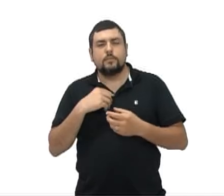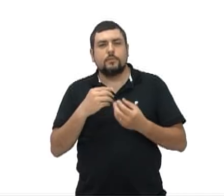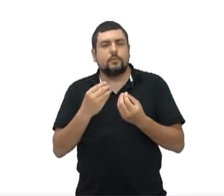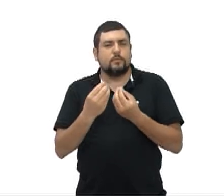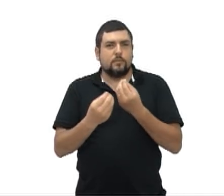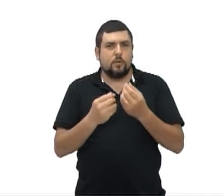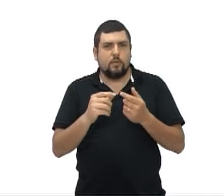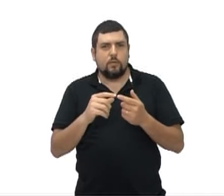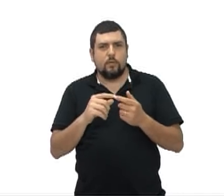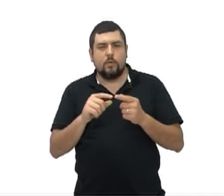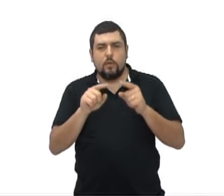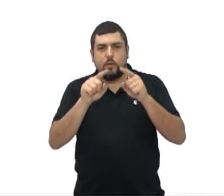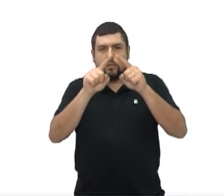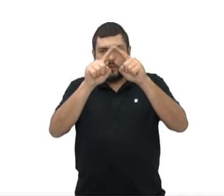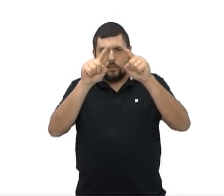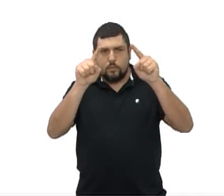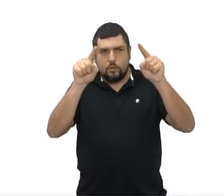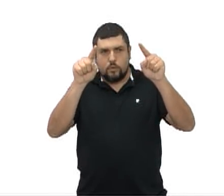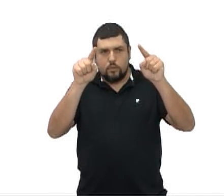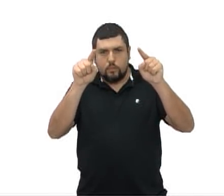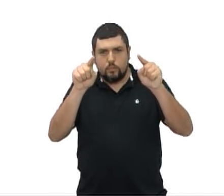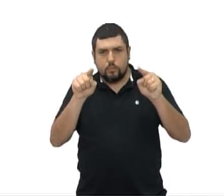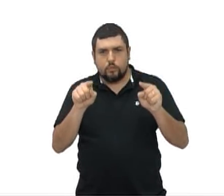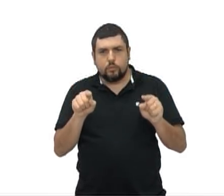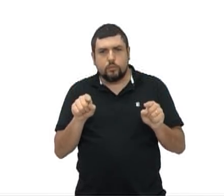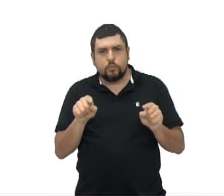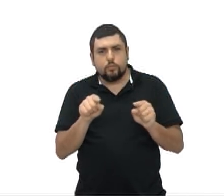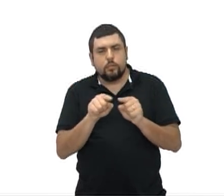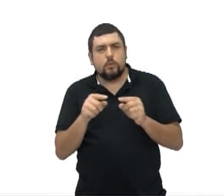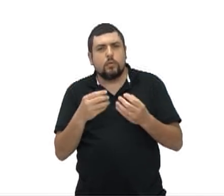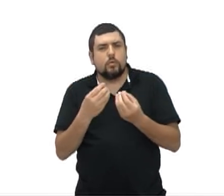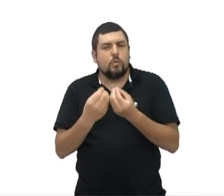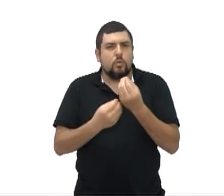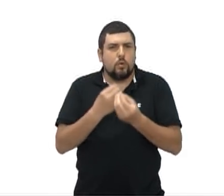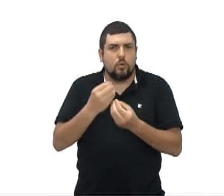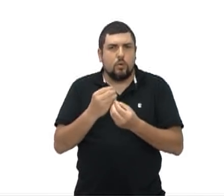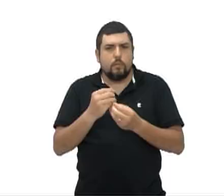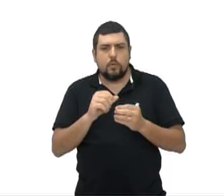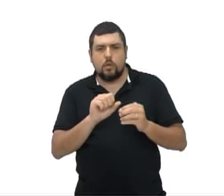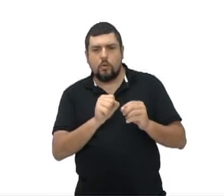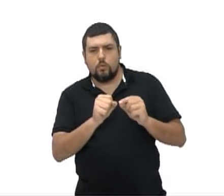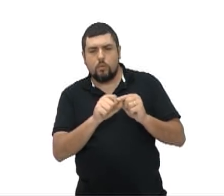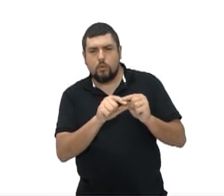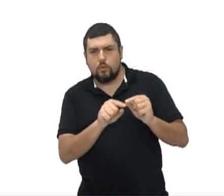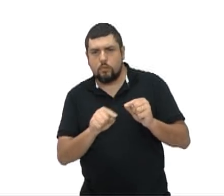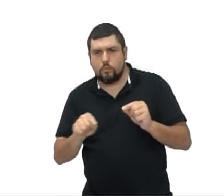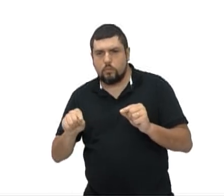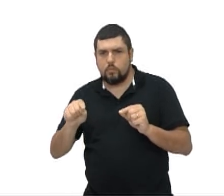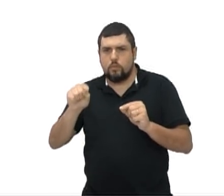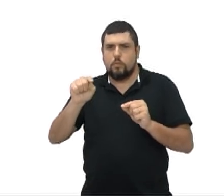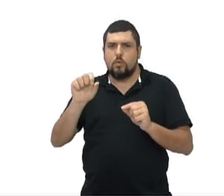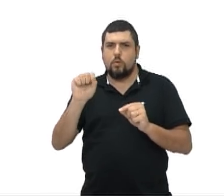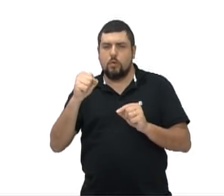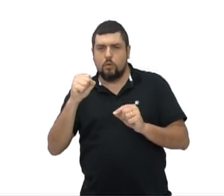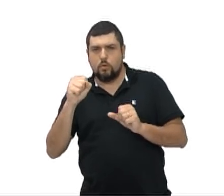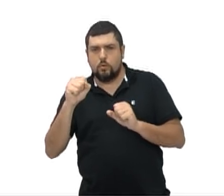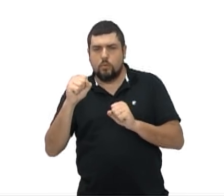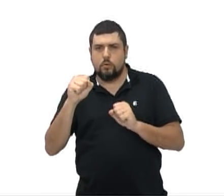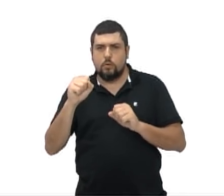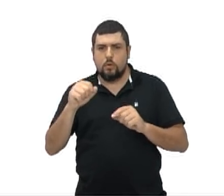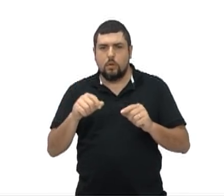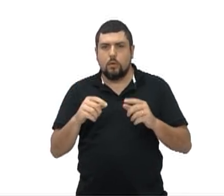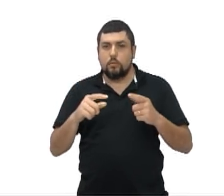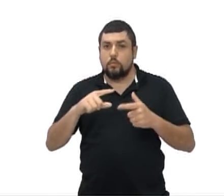ali como unidade de medida, a área do quadrado será 8 por 8. Veja, 1, 2, 3,